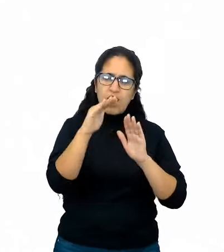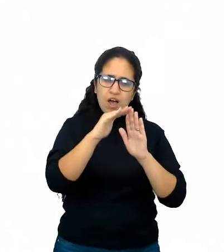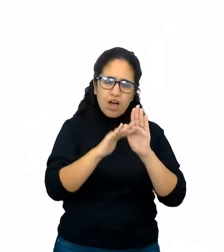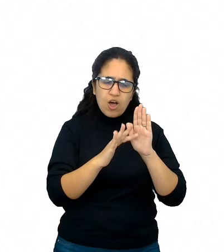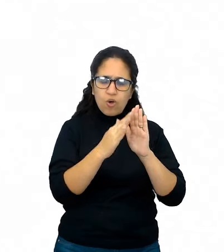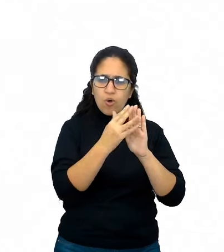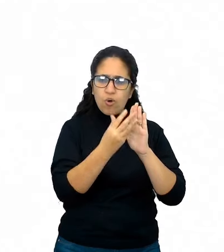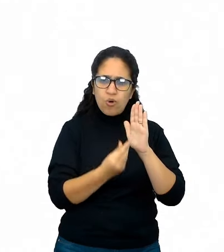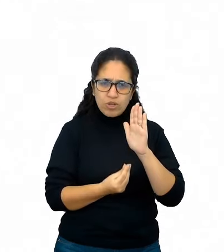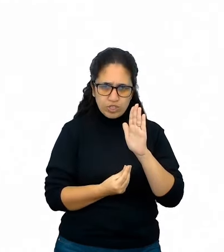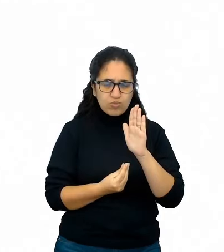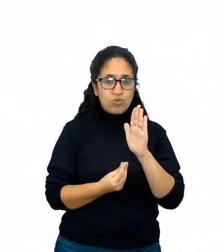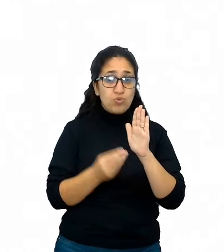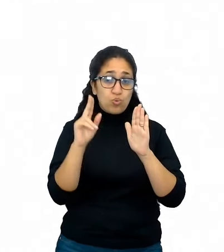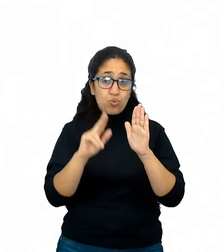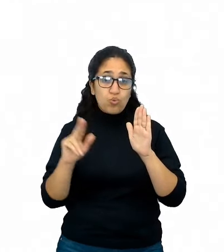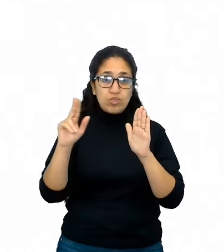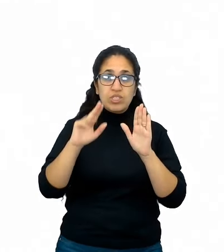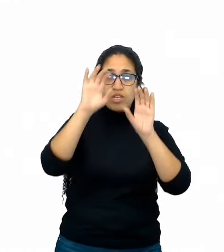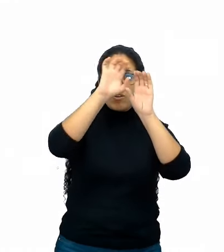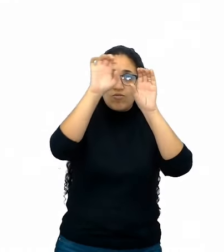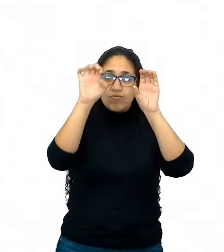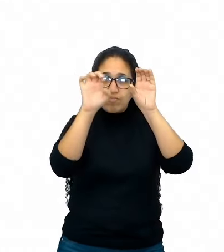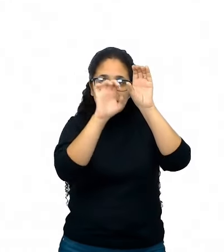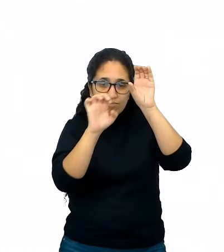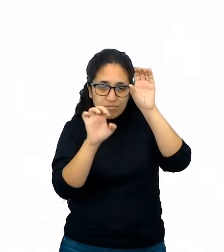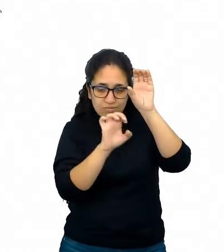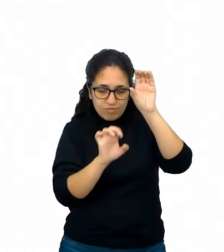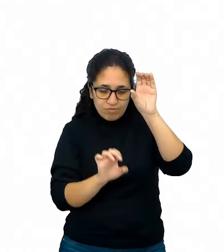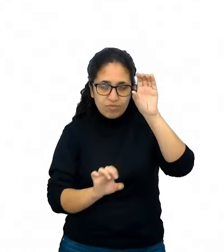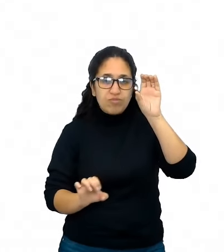algoritmo por meio de fluxograma.